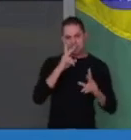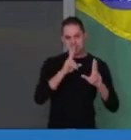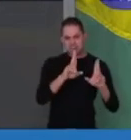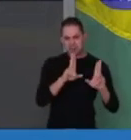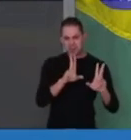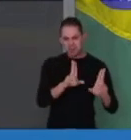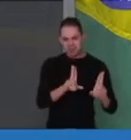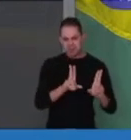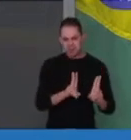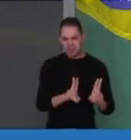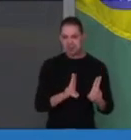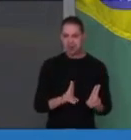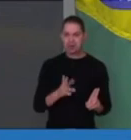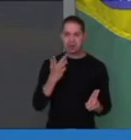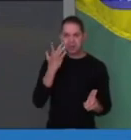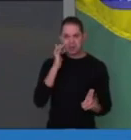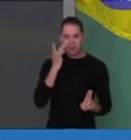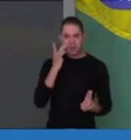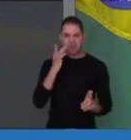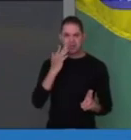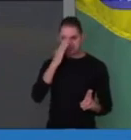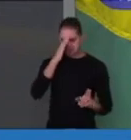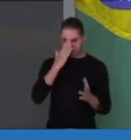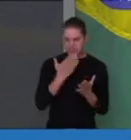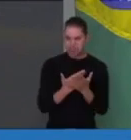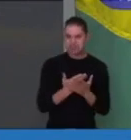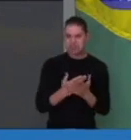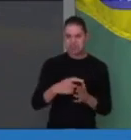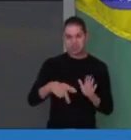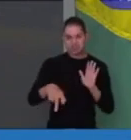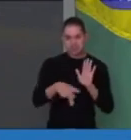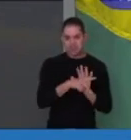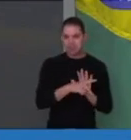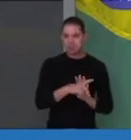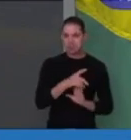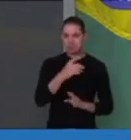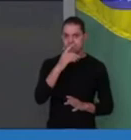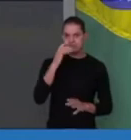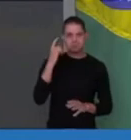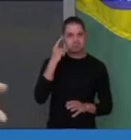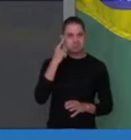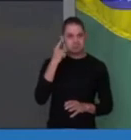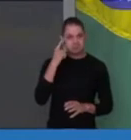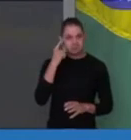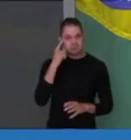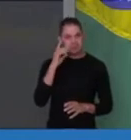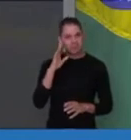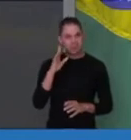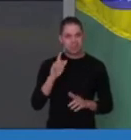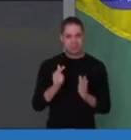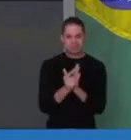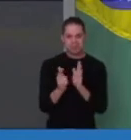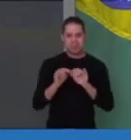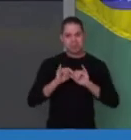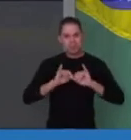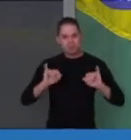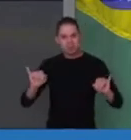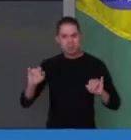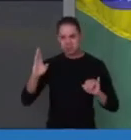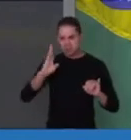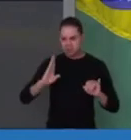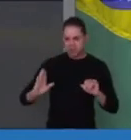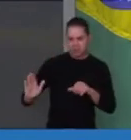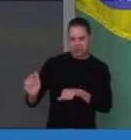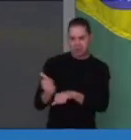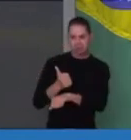não sei se eles passaram a acreditar na própria tese, mas o fato é que a imprensa está batendo e tal, de que houve um golpe no Brasil. Pelo amor de Deus. Eu estou